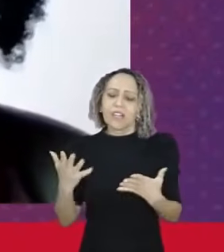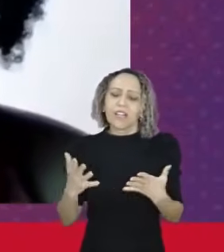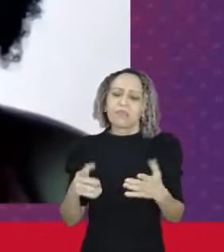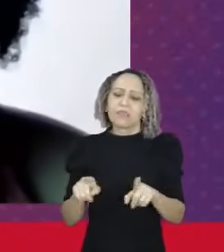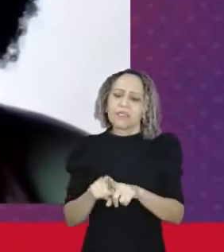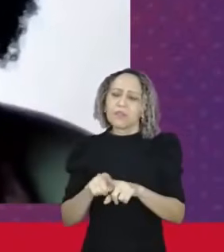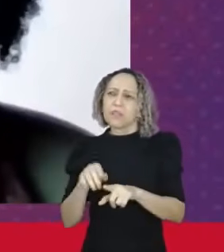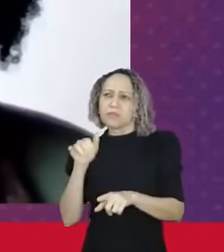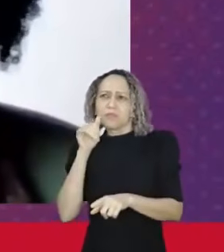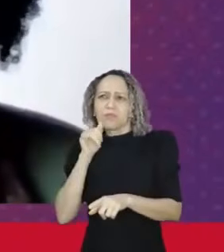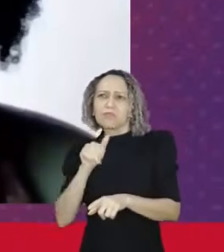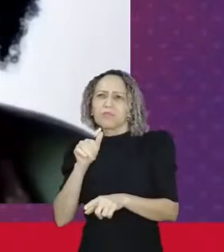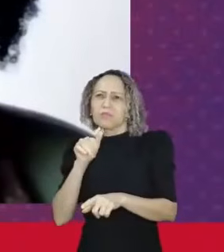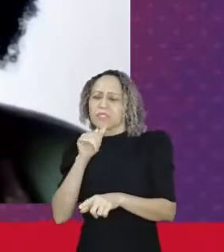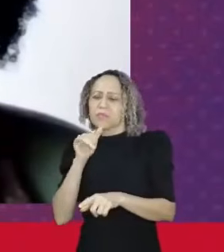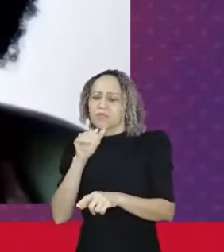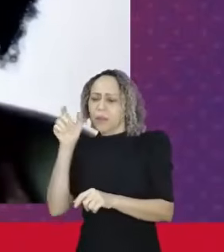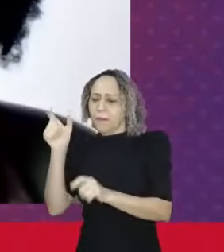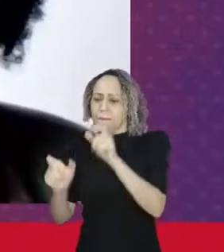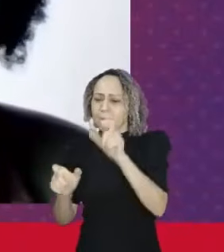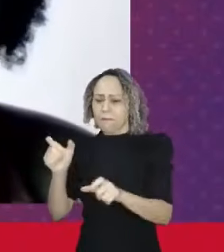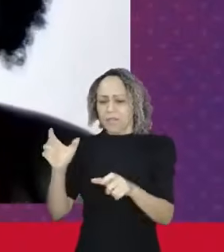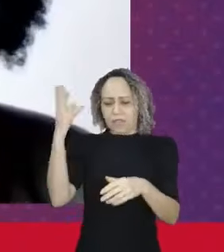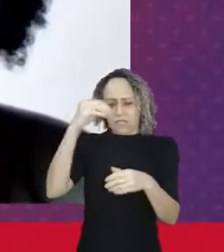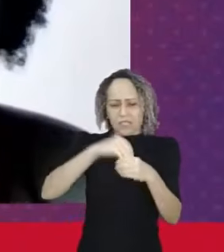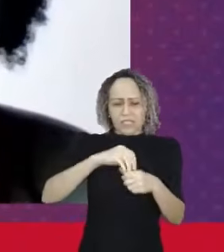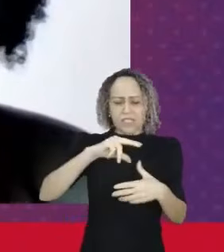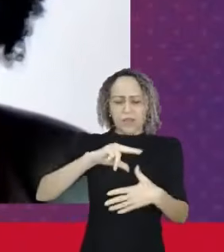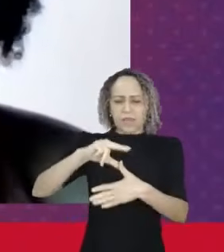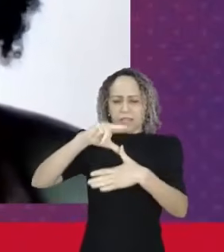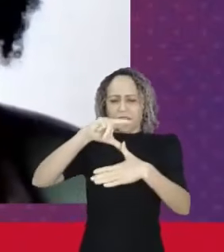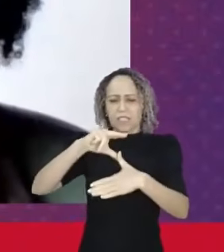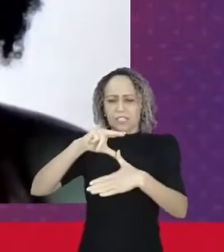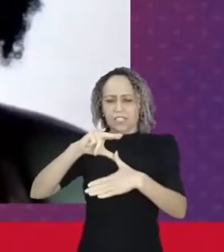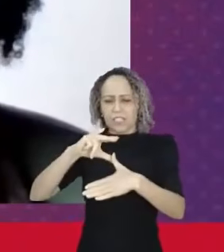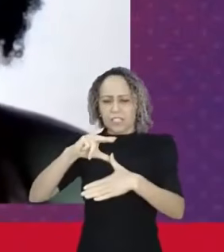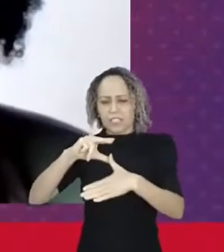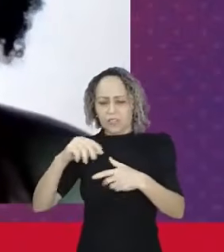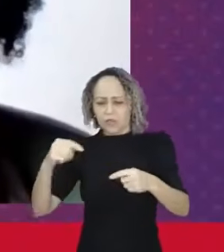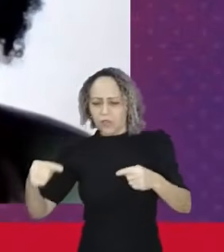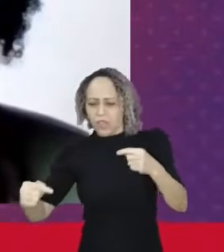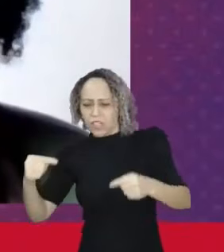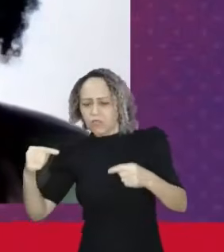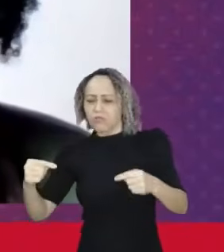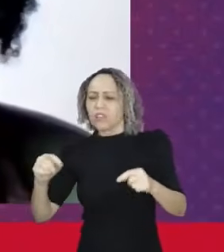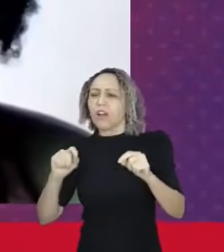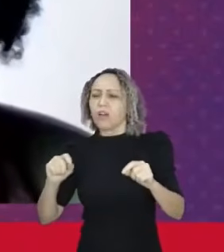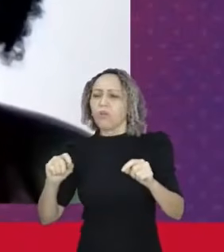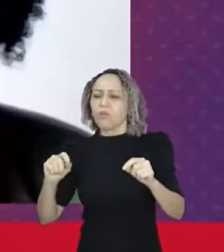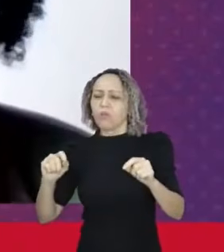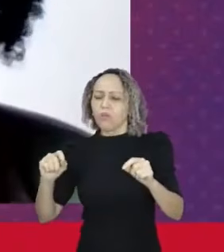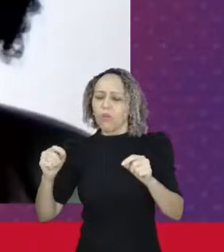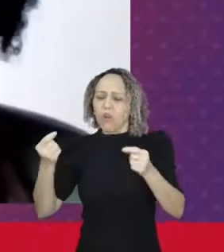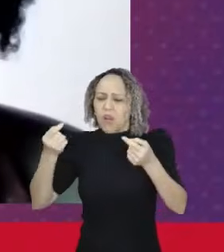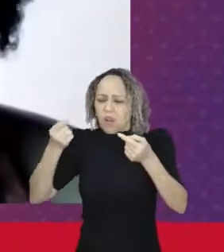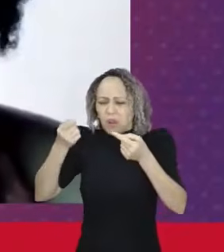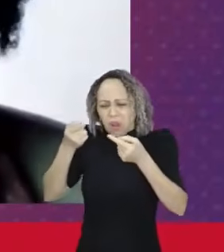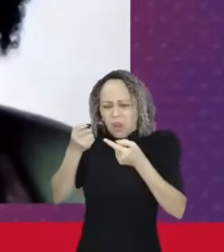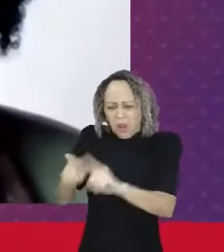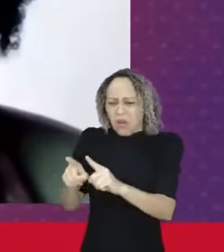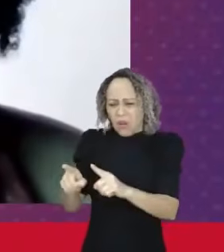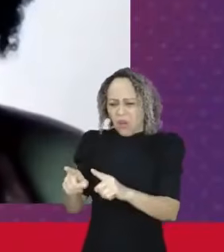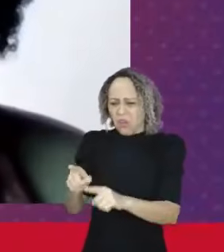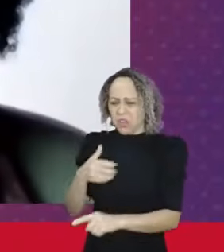América Latina nos embates, não é, contra o